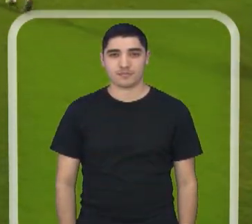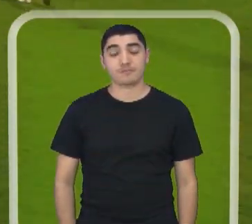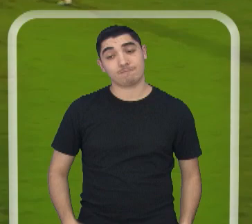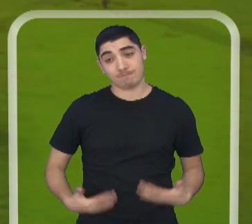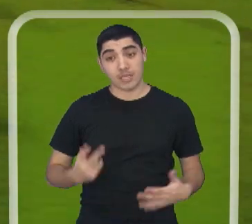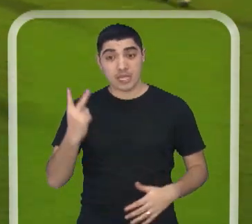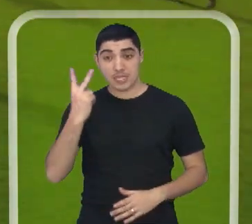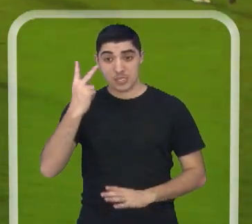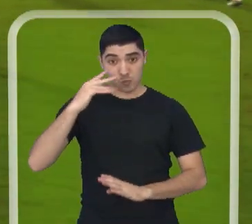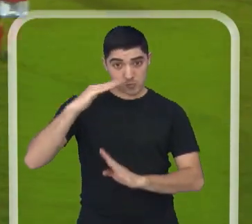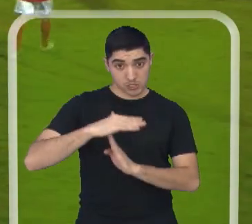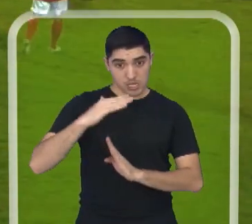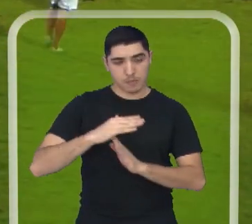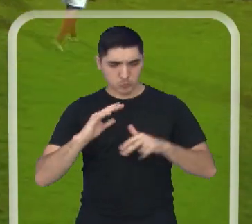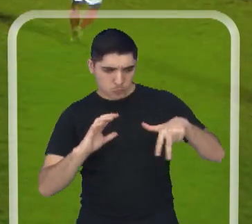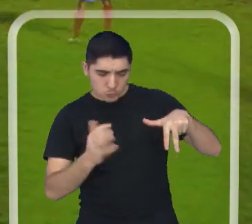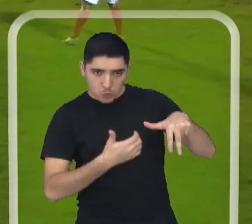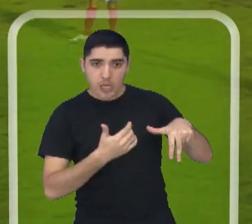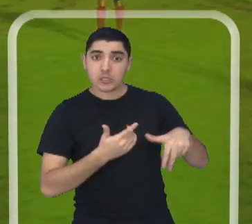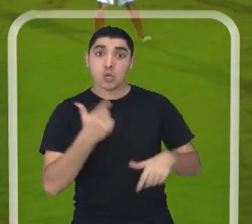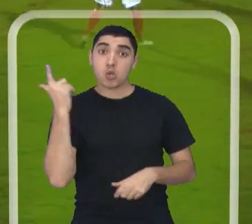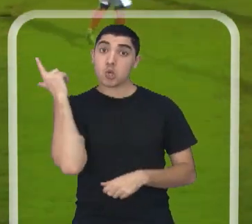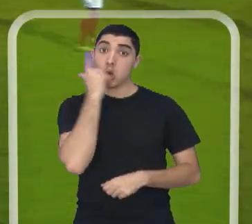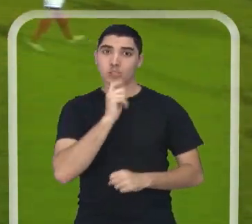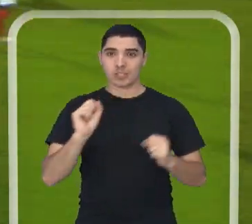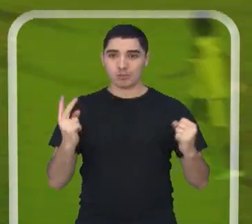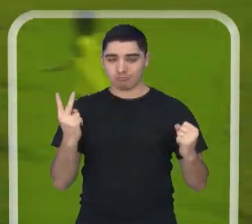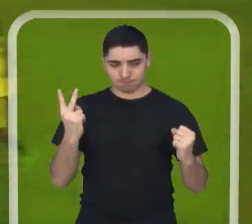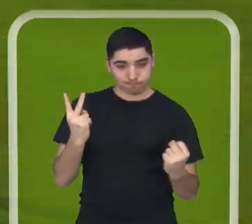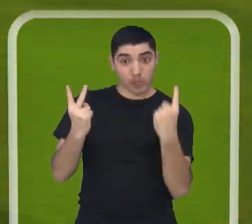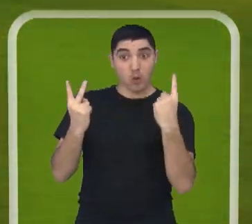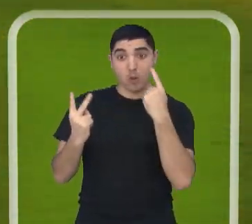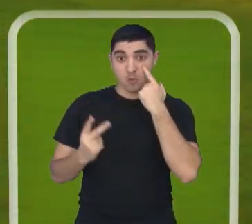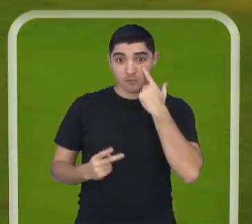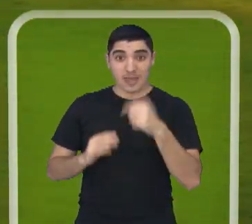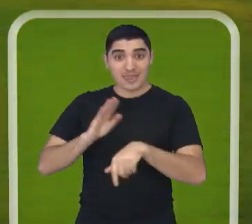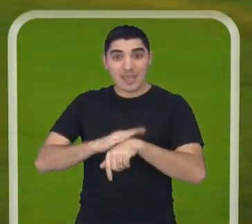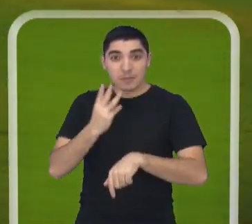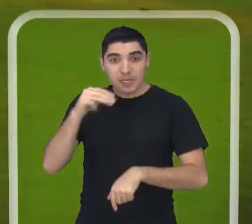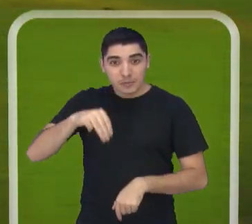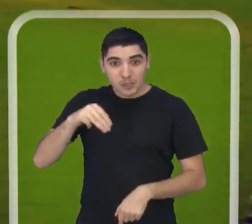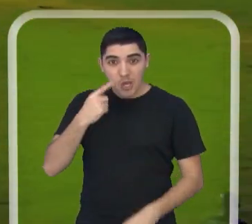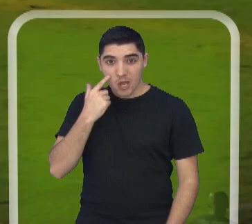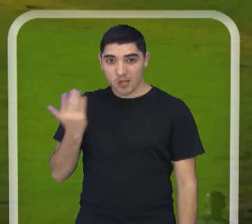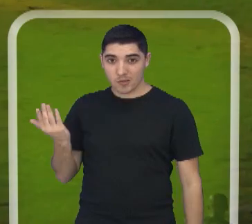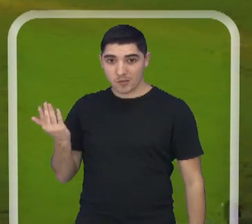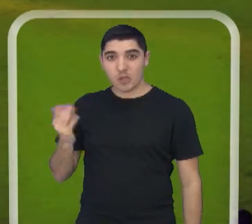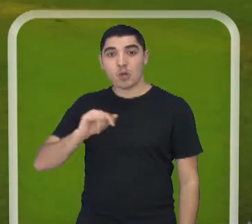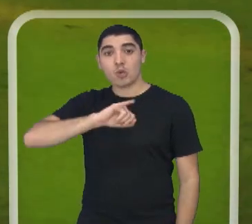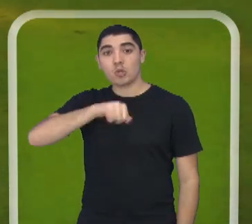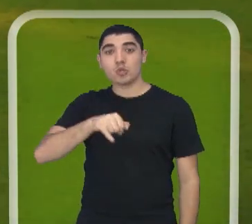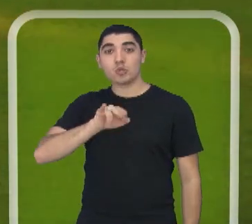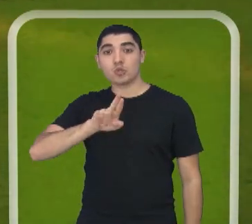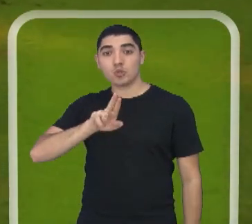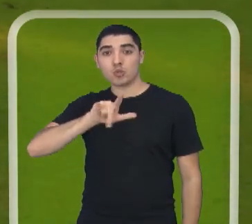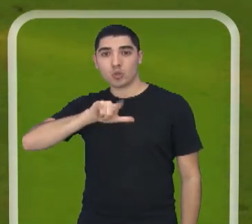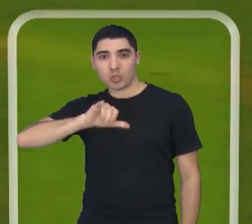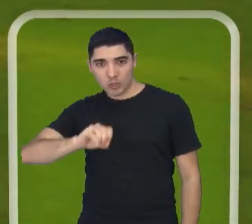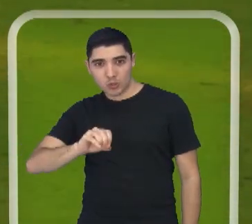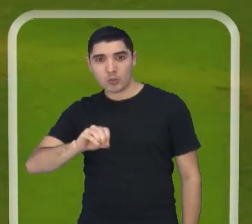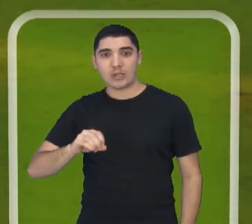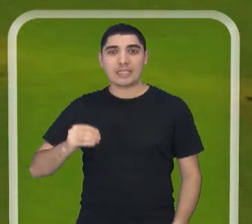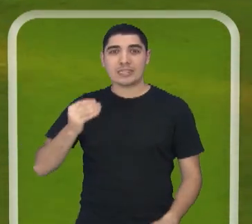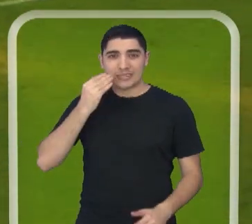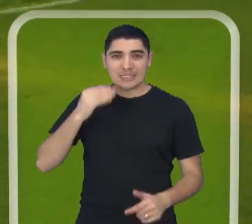Na segunda etapa, o joseense conseguiu diminuir o placar logo aos 3 minutos, quando o atacante Júlio César tentou e João